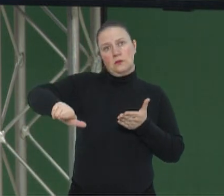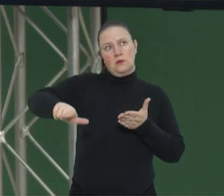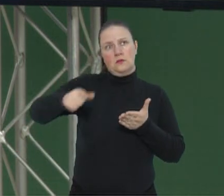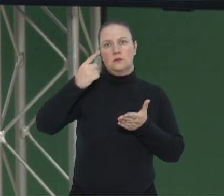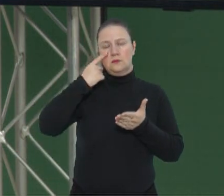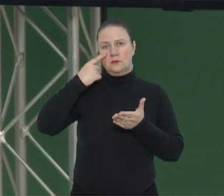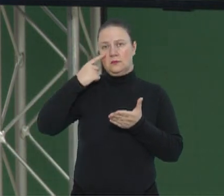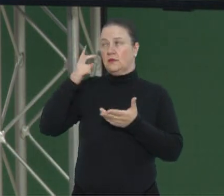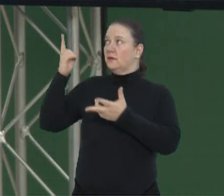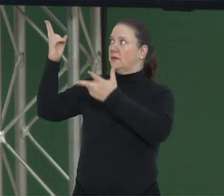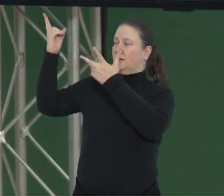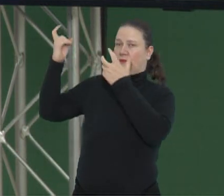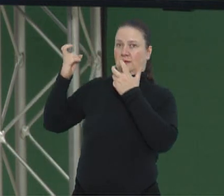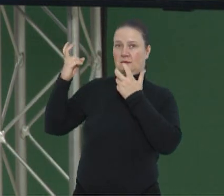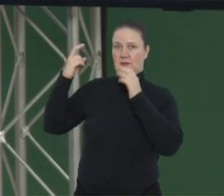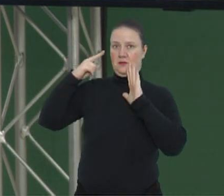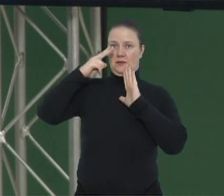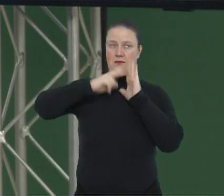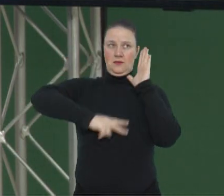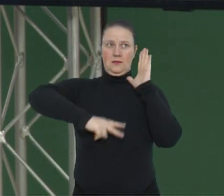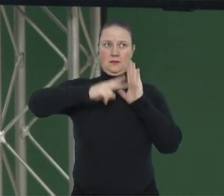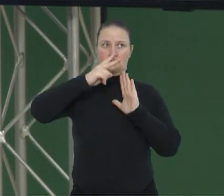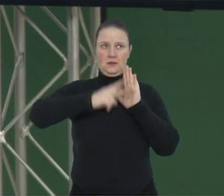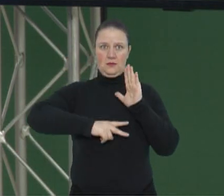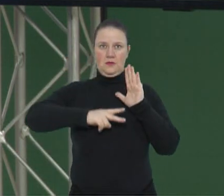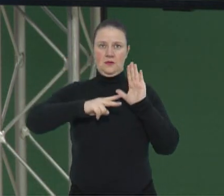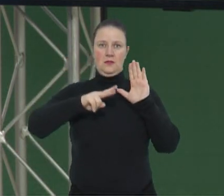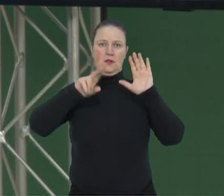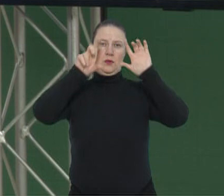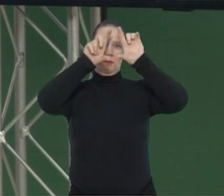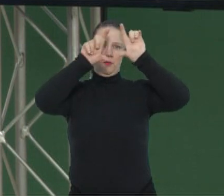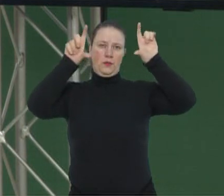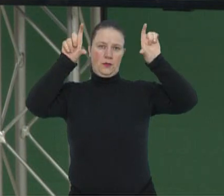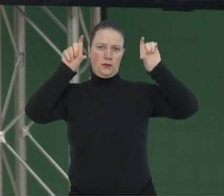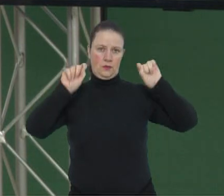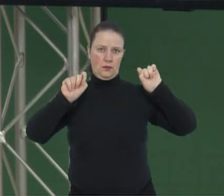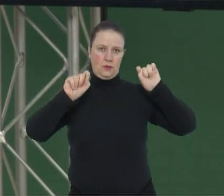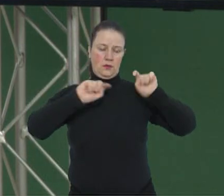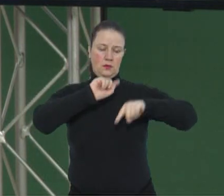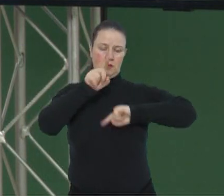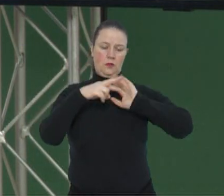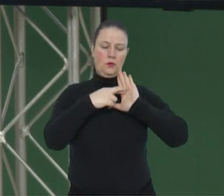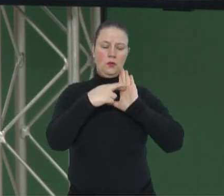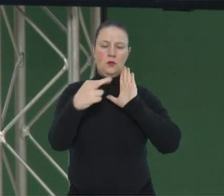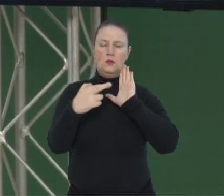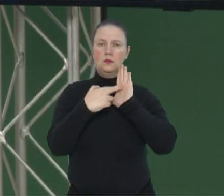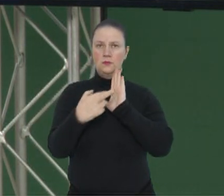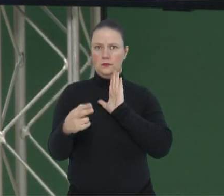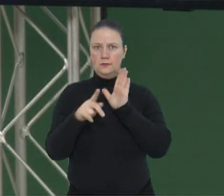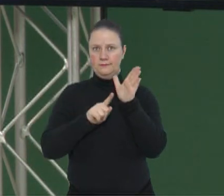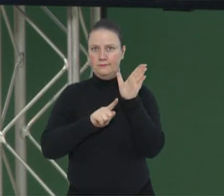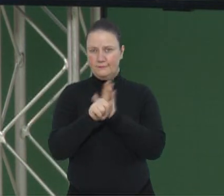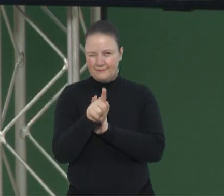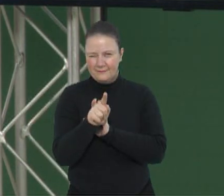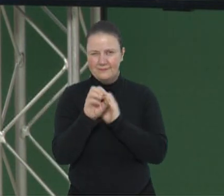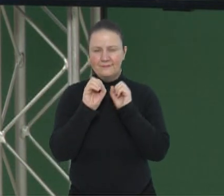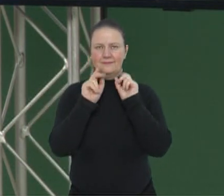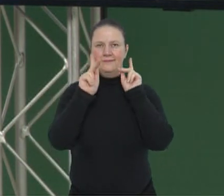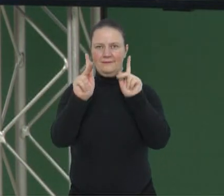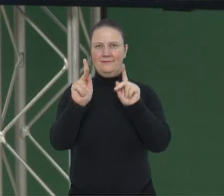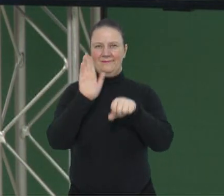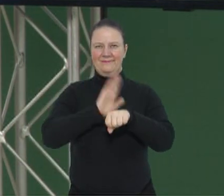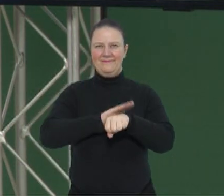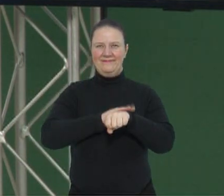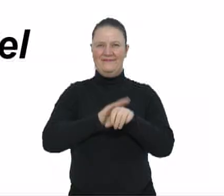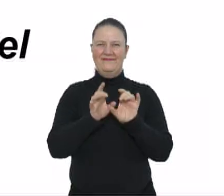para vocês aqui ler esses versos novamente e responder a esta pergunta, ok? Vamos